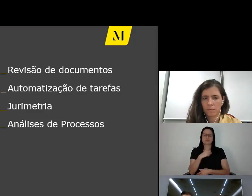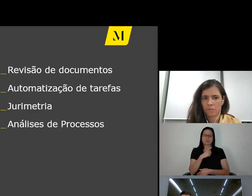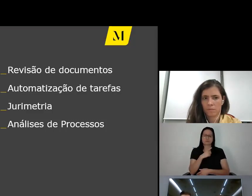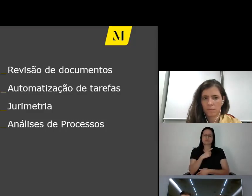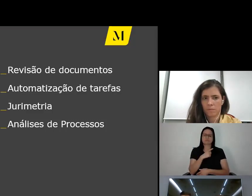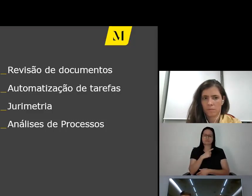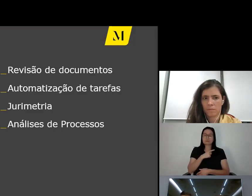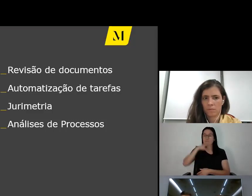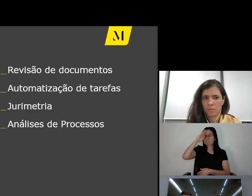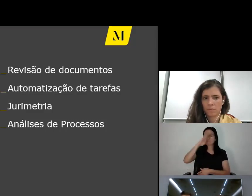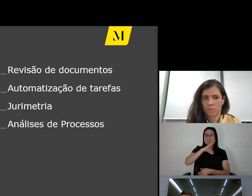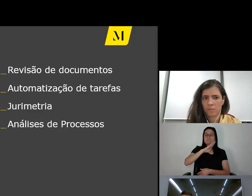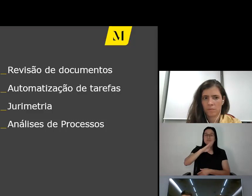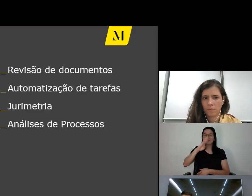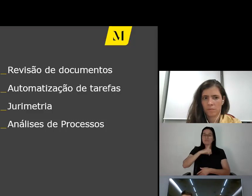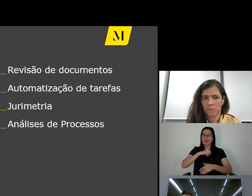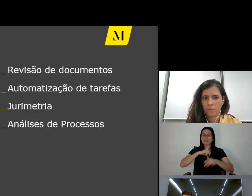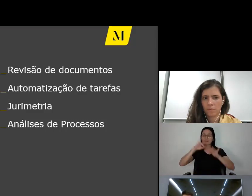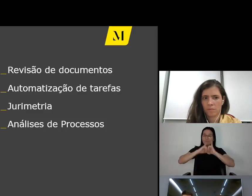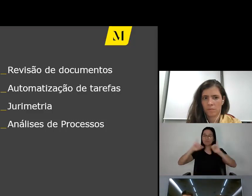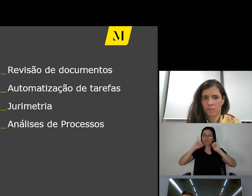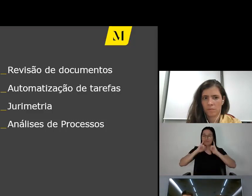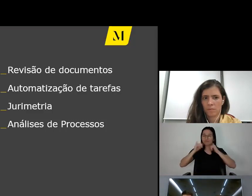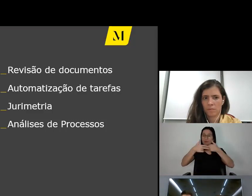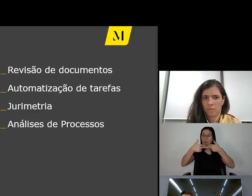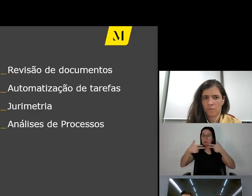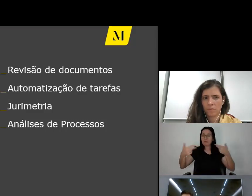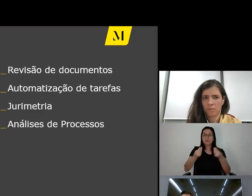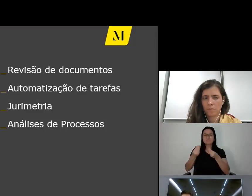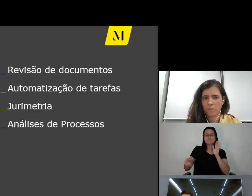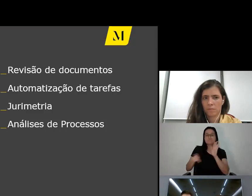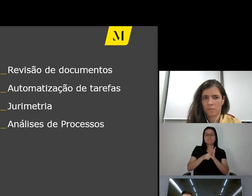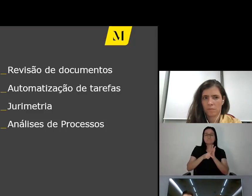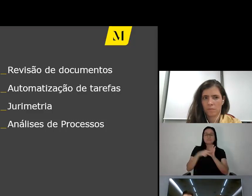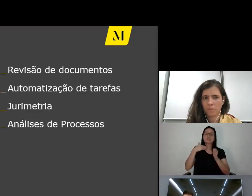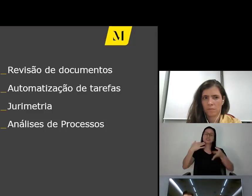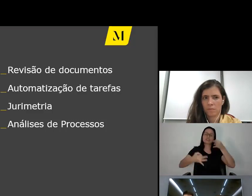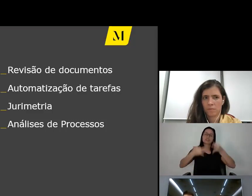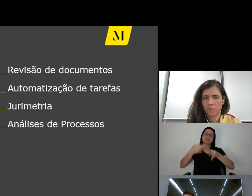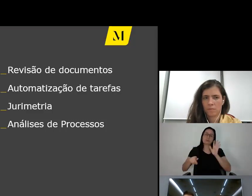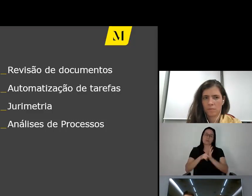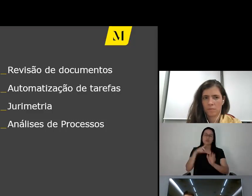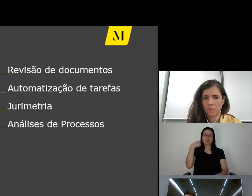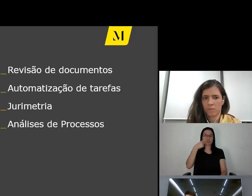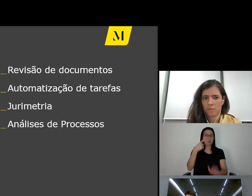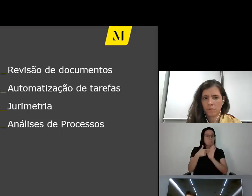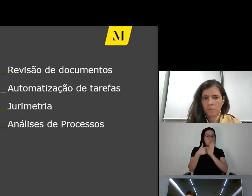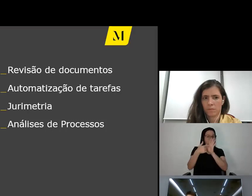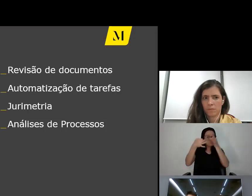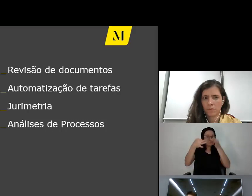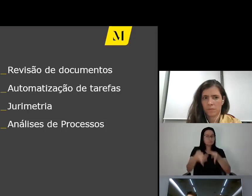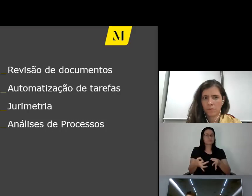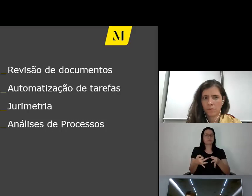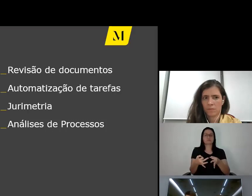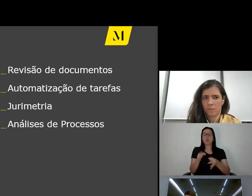mídia, todo mundo fala dele quando a gente fala de inteligência artificial no direito, mas também porque realmente demonstra a eficiência e não fica só no